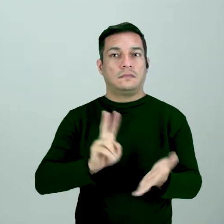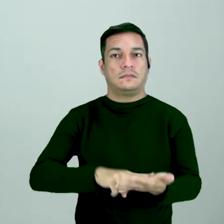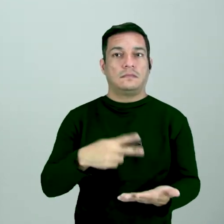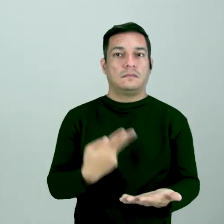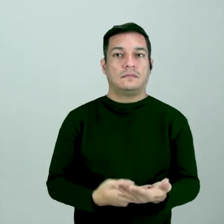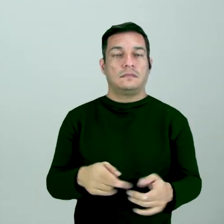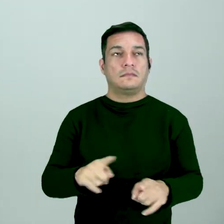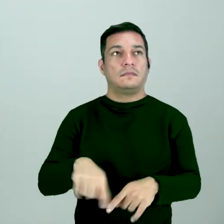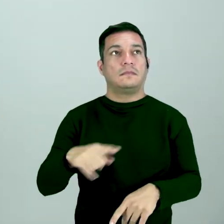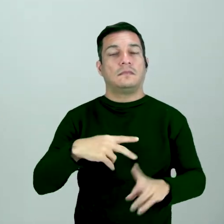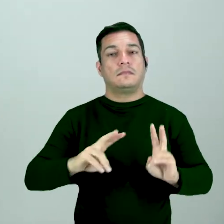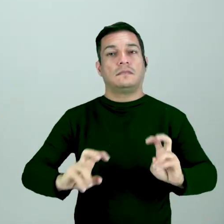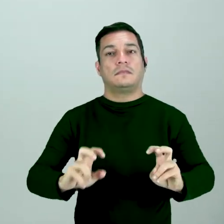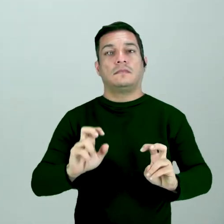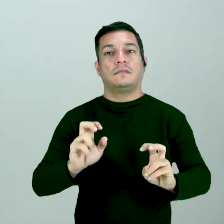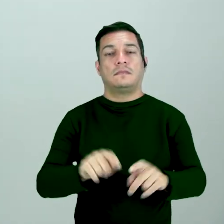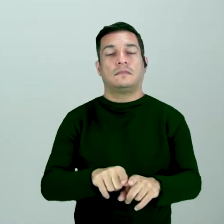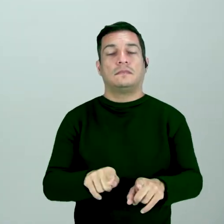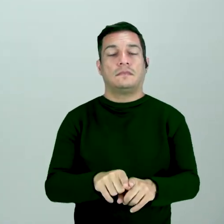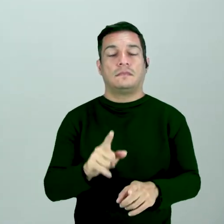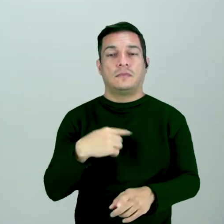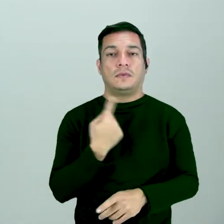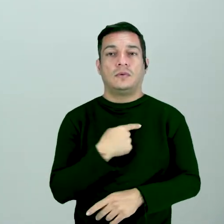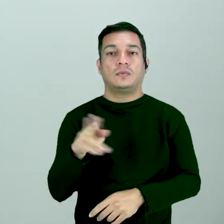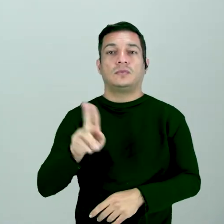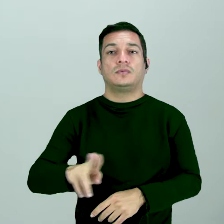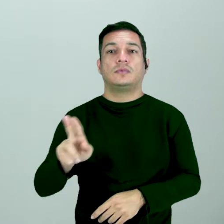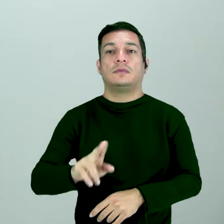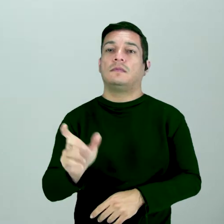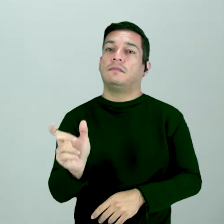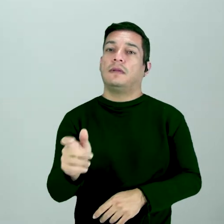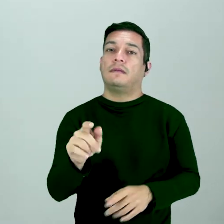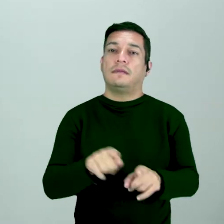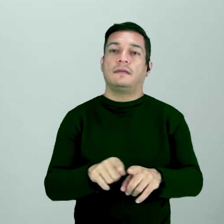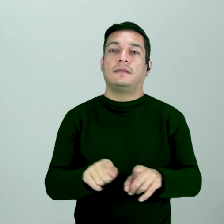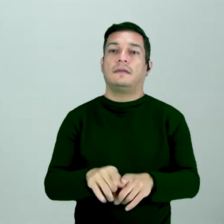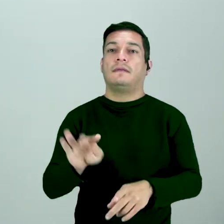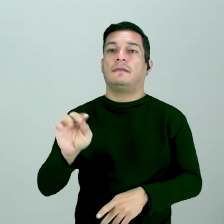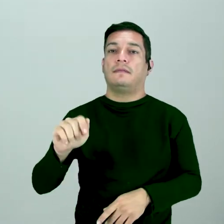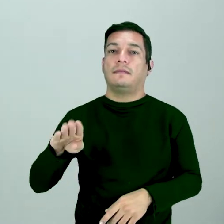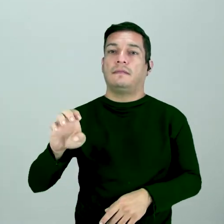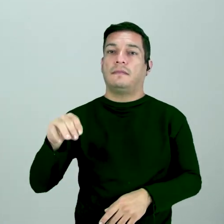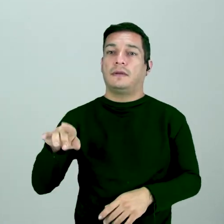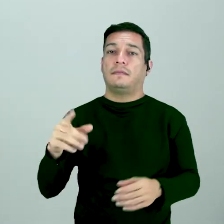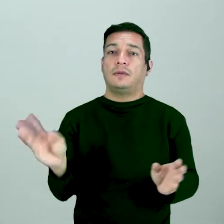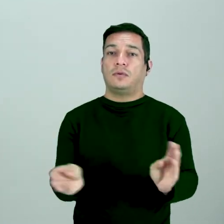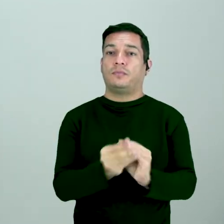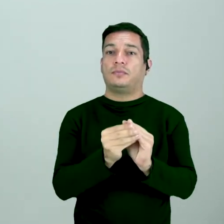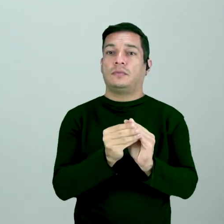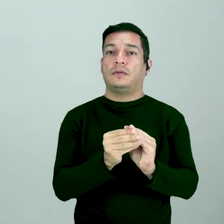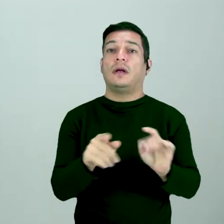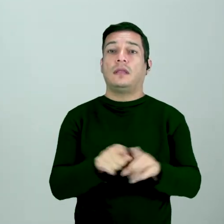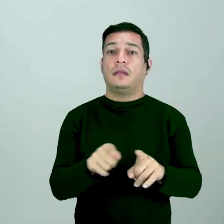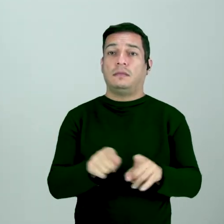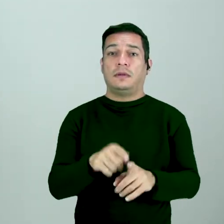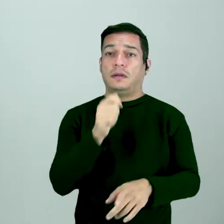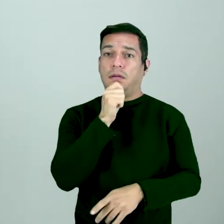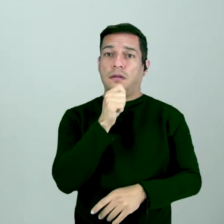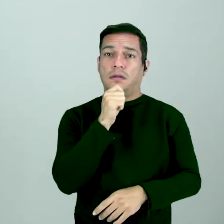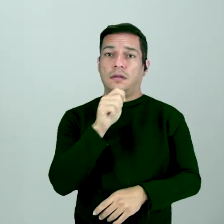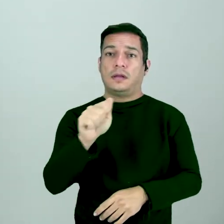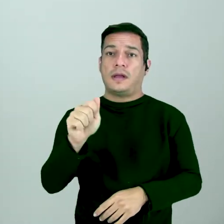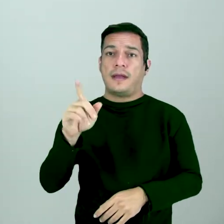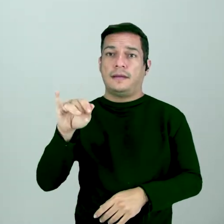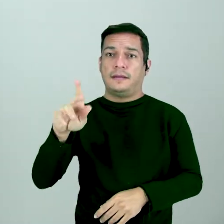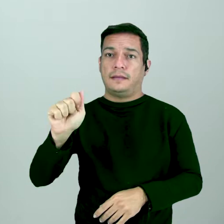pode observar, nós usamos ali a palavra também, né, para adicionar, e a palavra ainda assim para